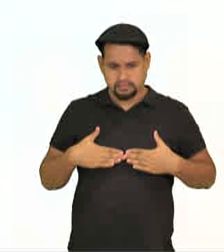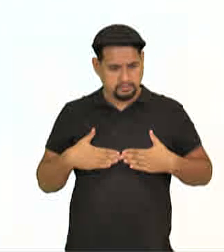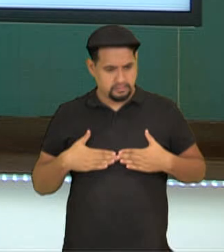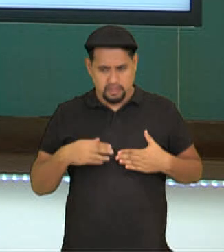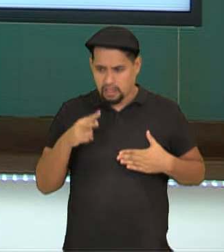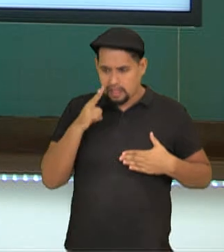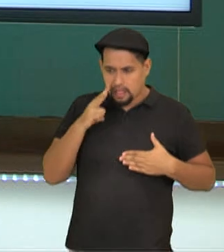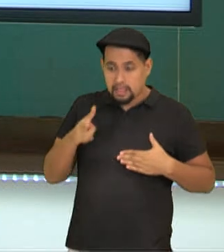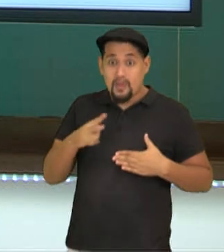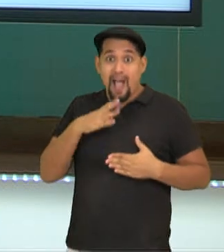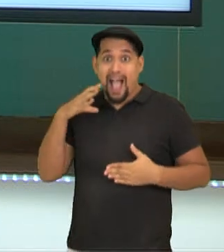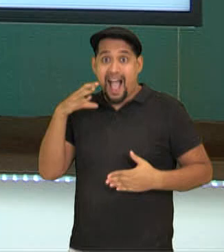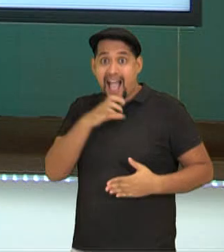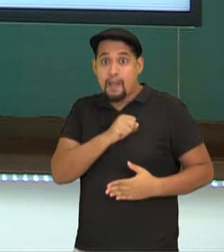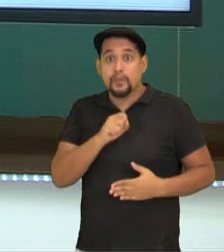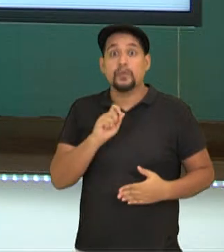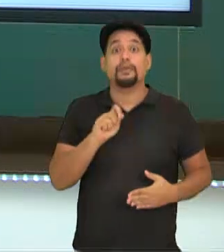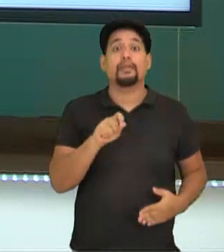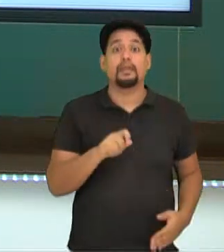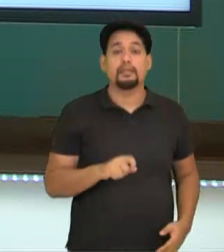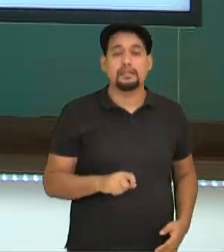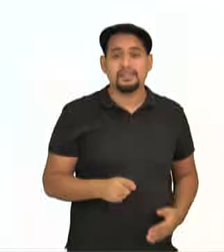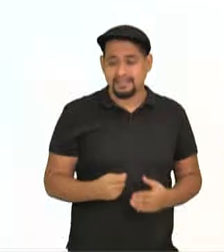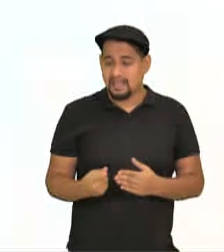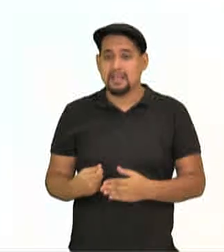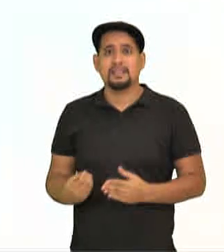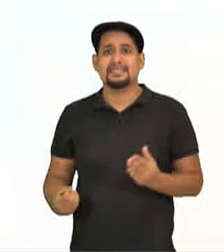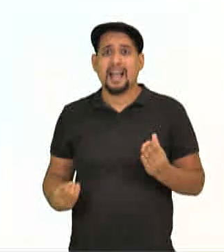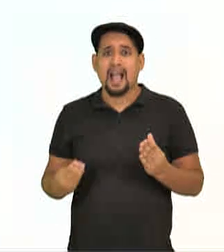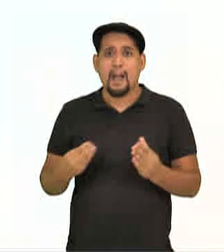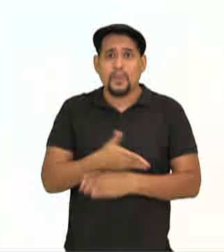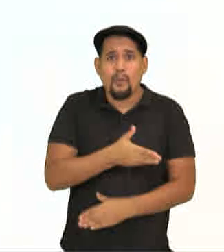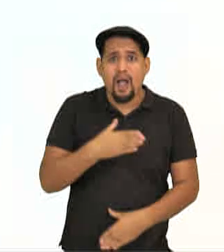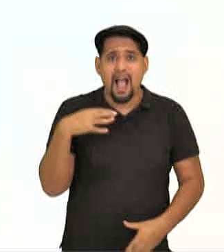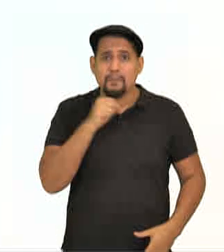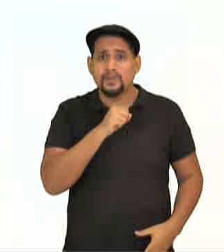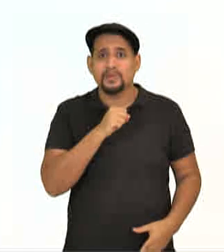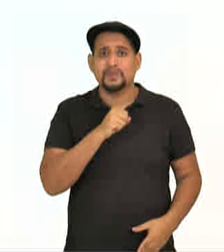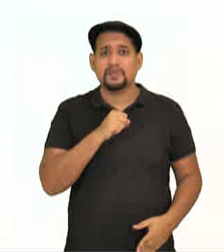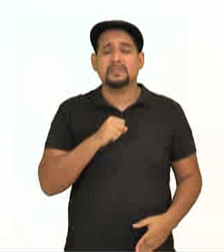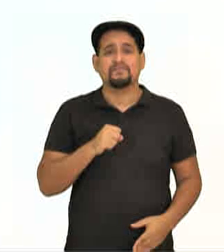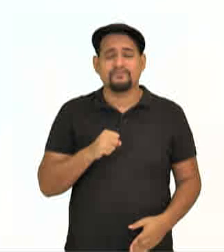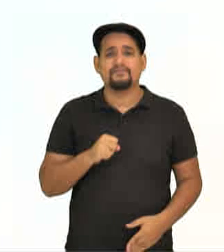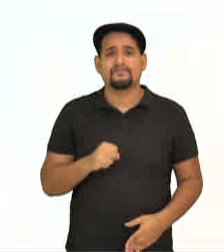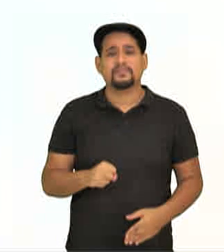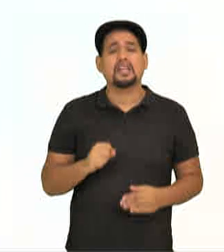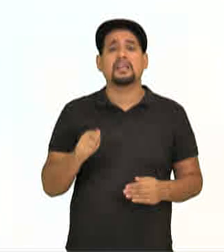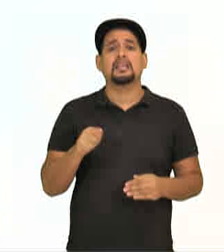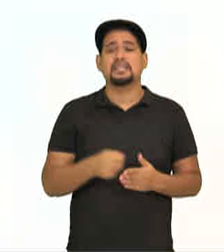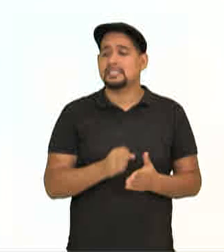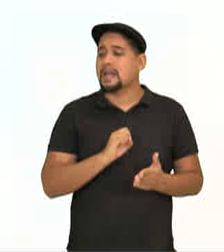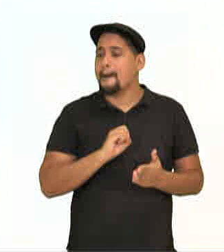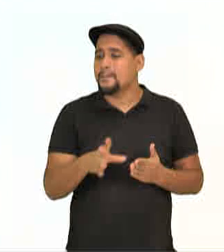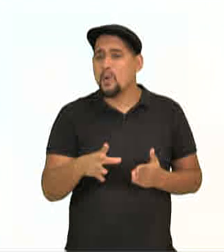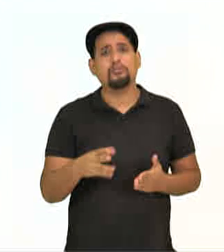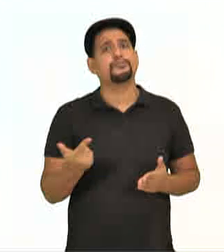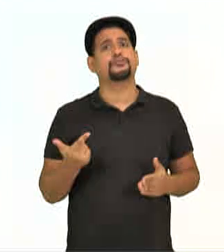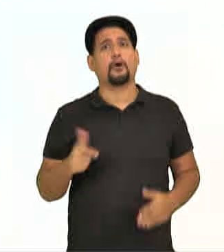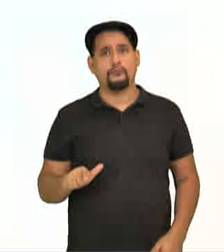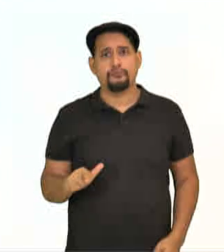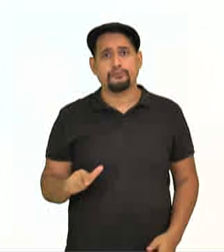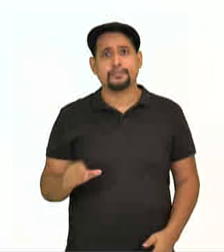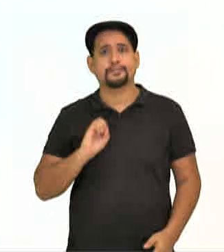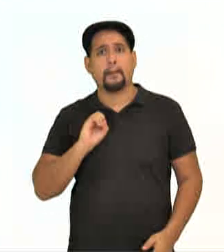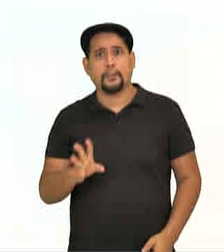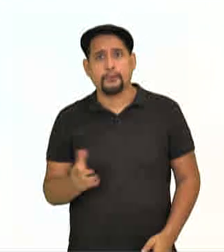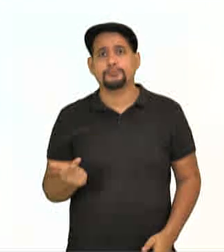pegar depressa, escapou rapidamente, escapou